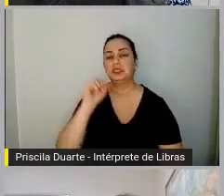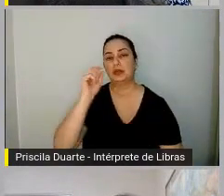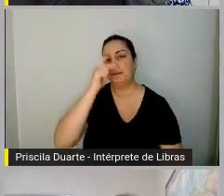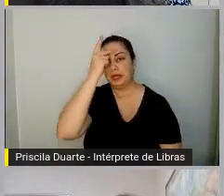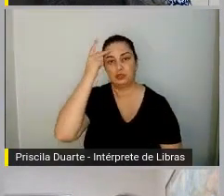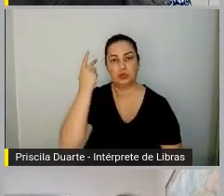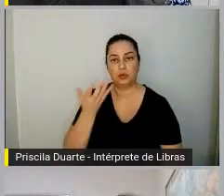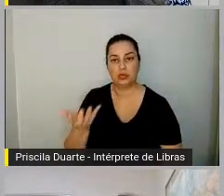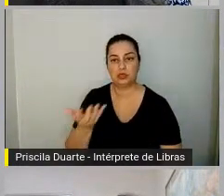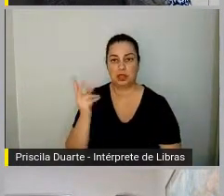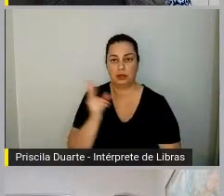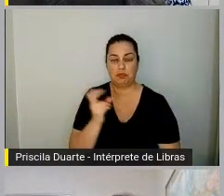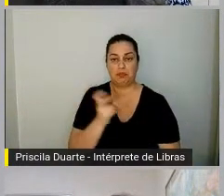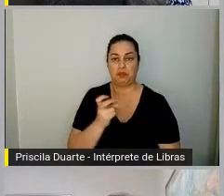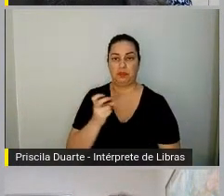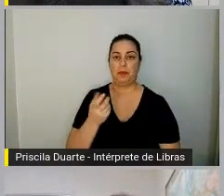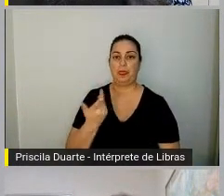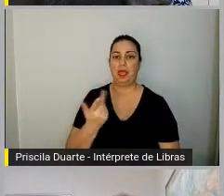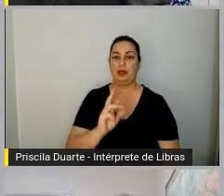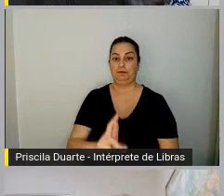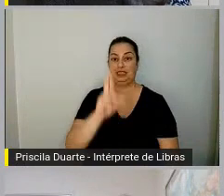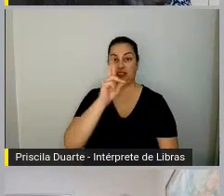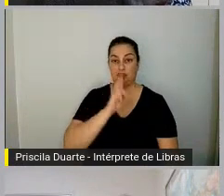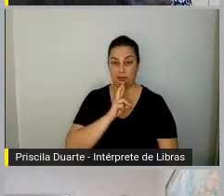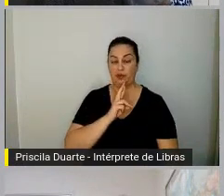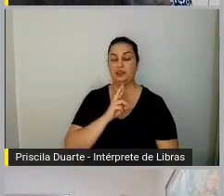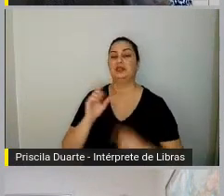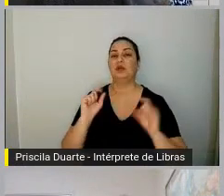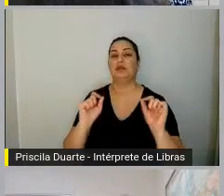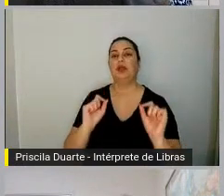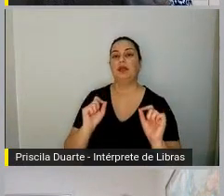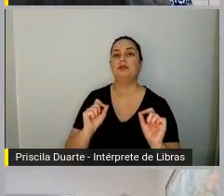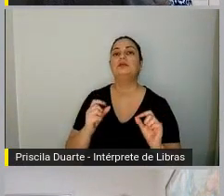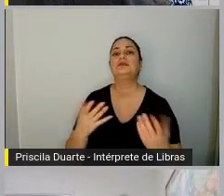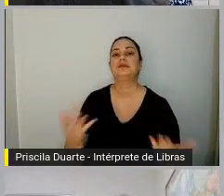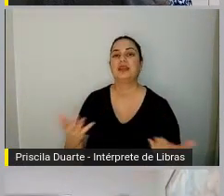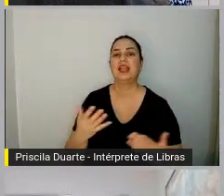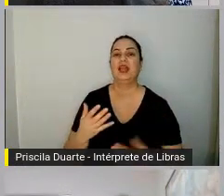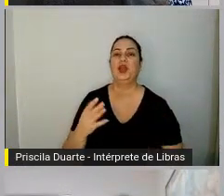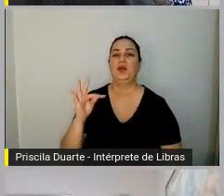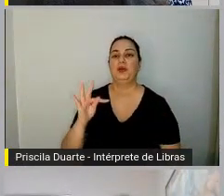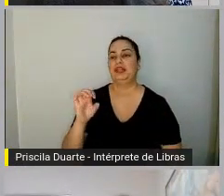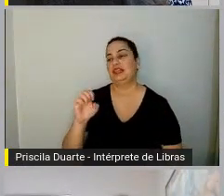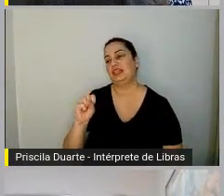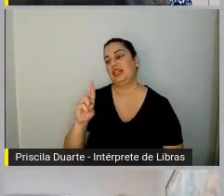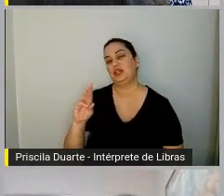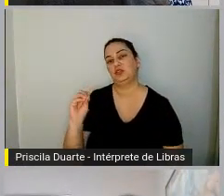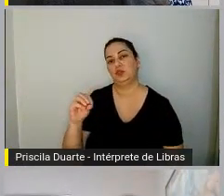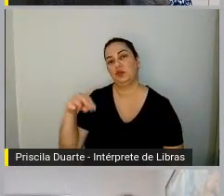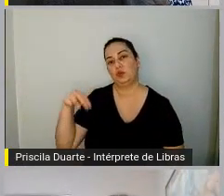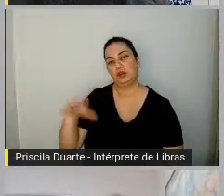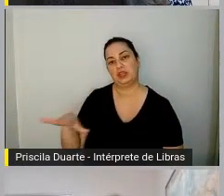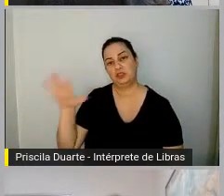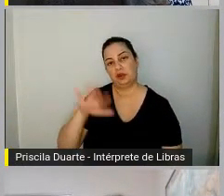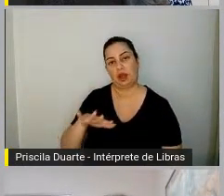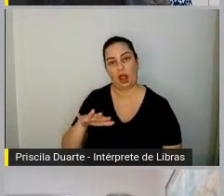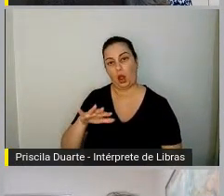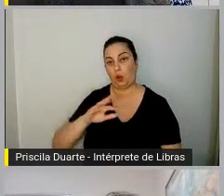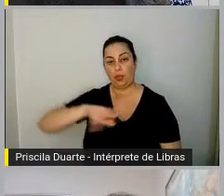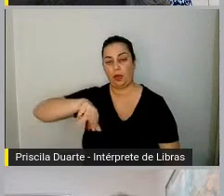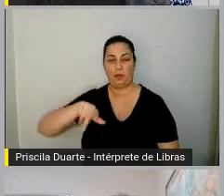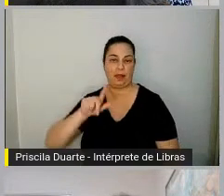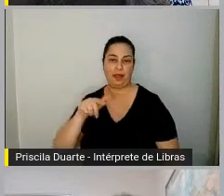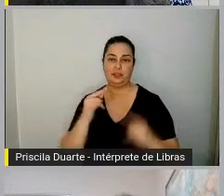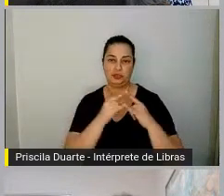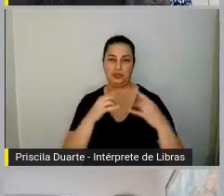resposta, né? Ressaltamos que o Tesouro Nacional, por não ser órgão supervisor destes grupos, né, os fundos de